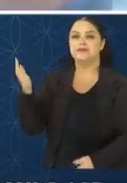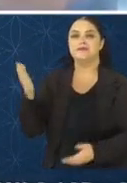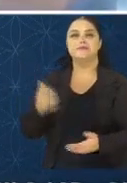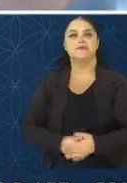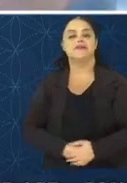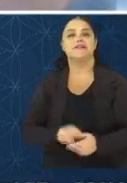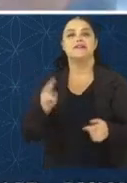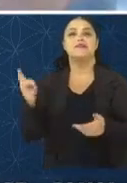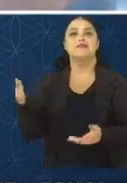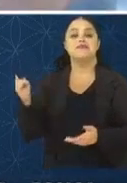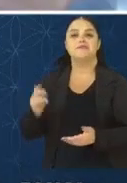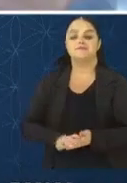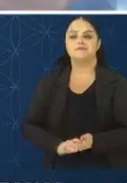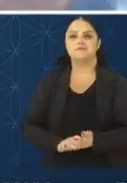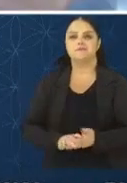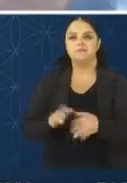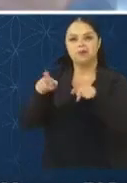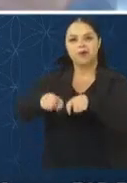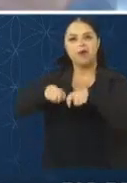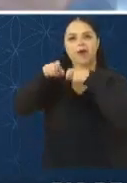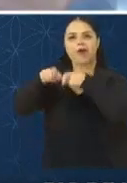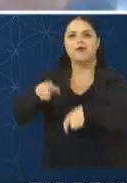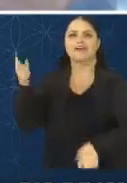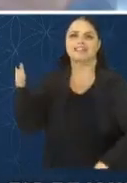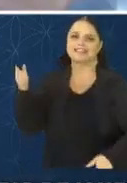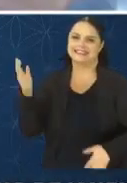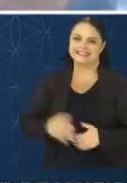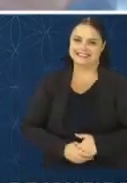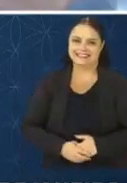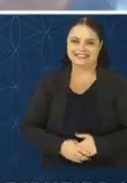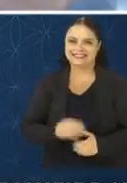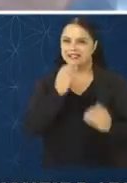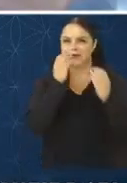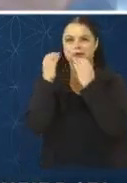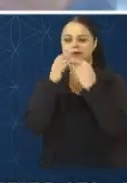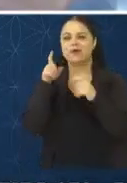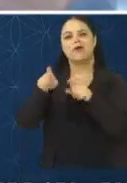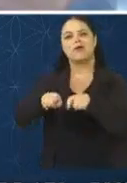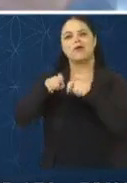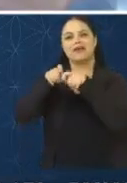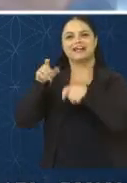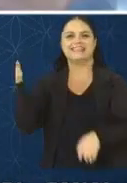choveu pode plantar a terra não